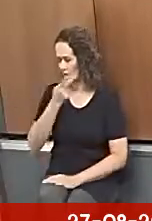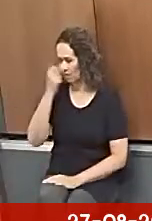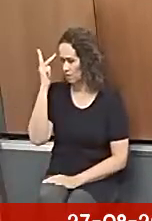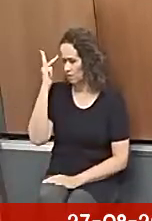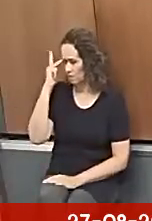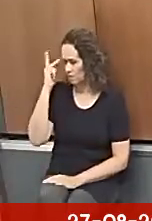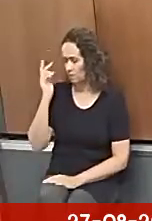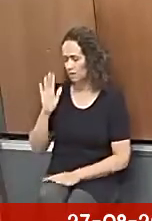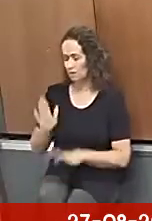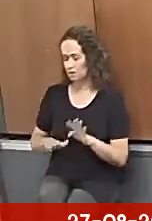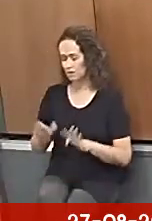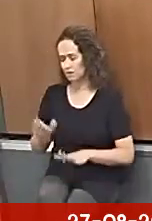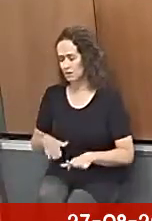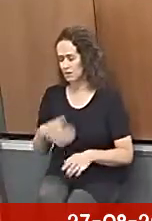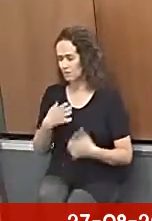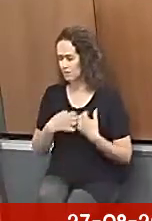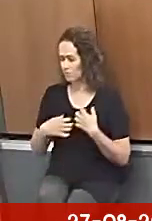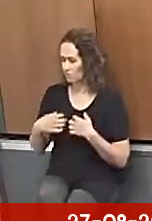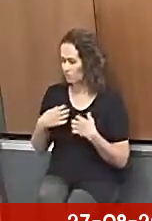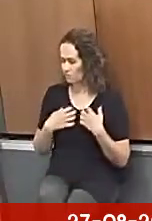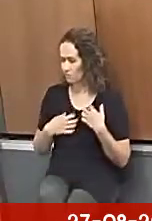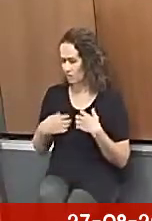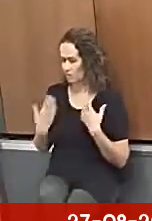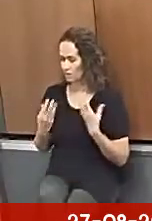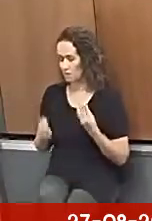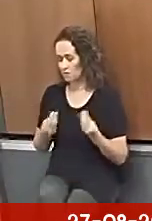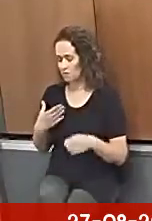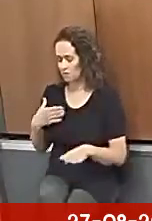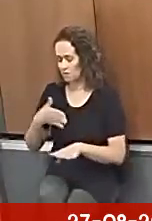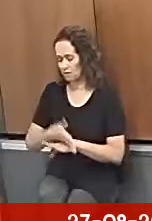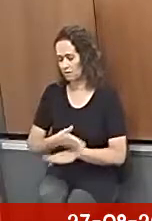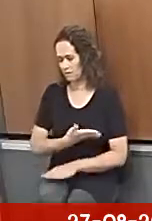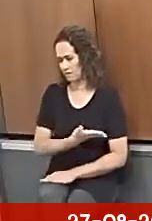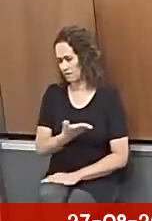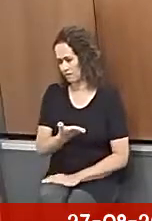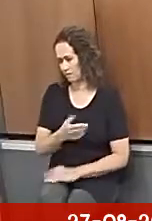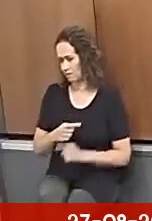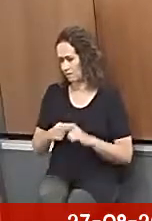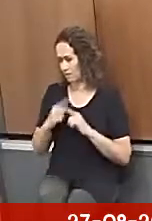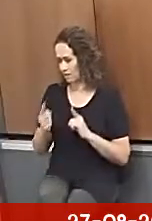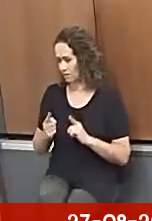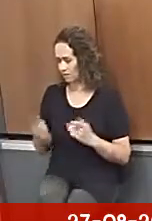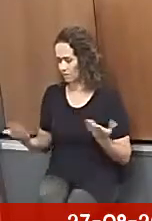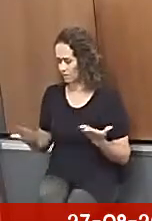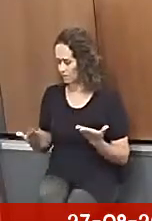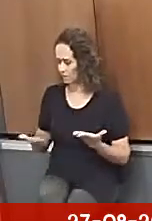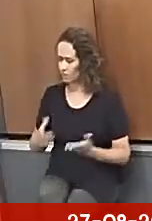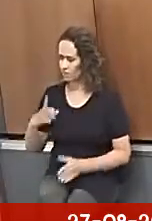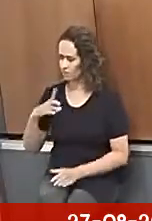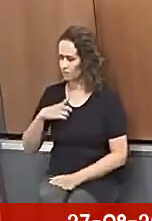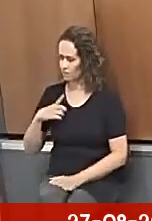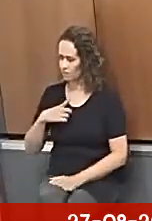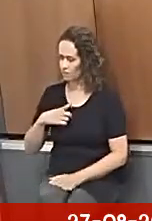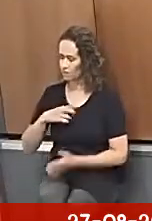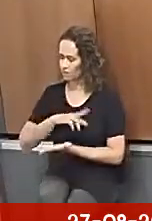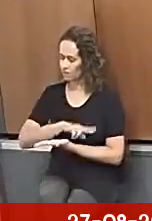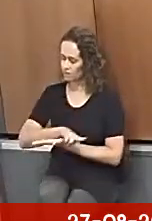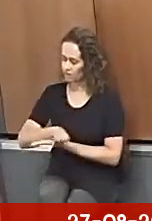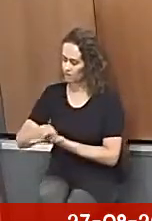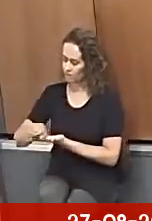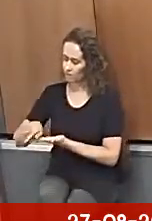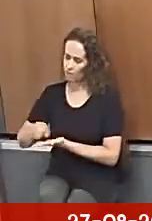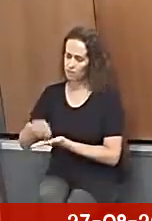constrangidos ao entrarem naquele local e hoje eu tenho certeza que aqui saíram vários relatos desse constrangimento